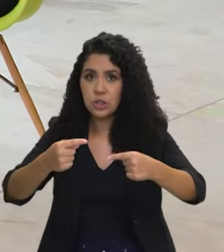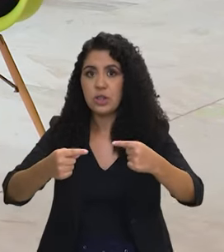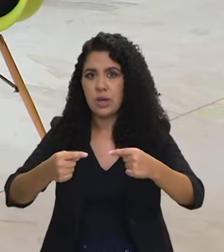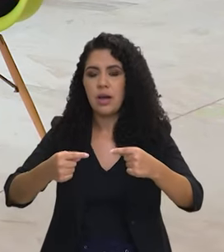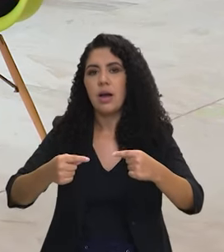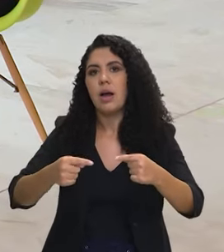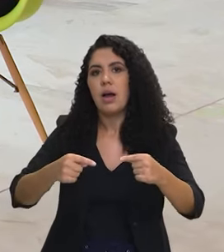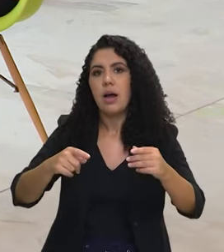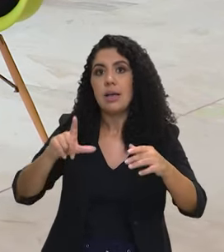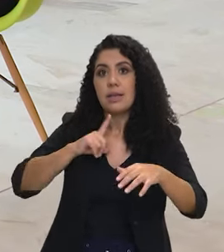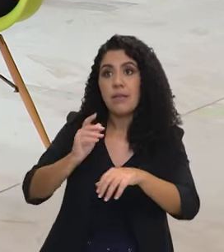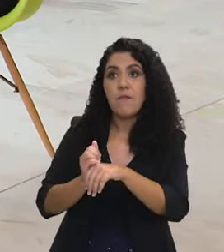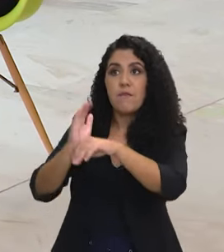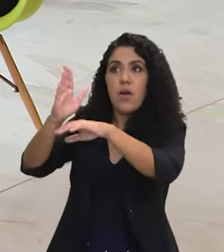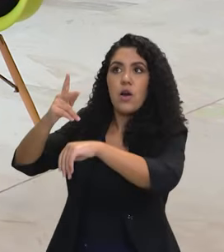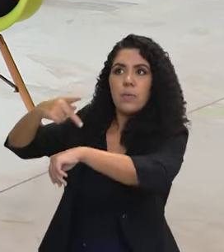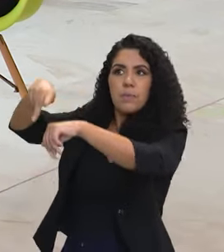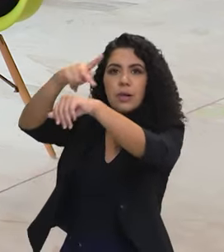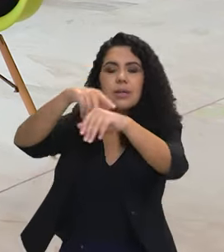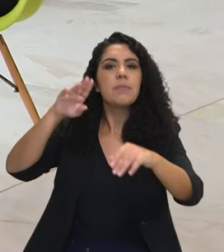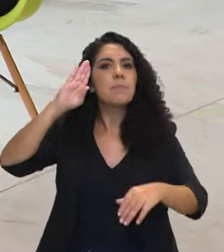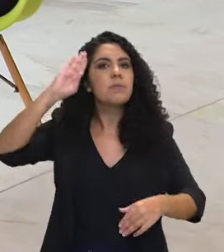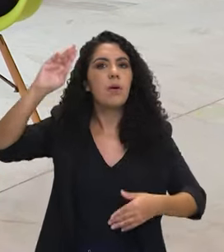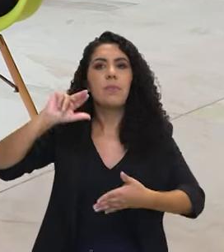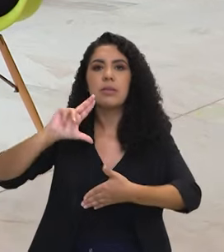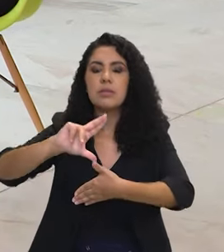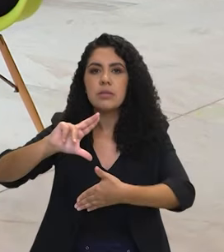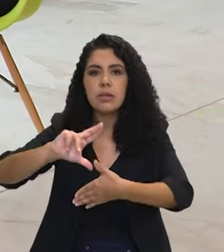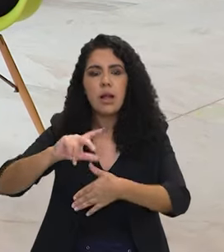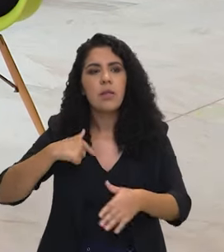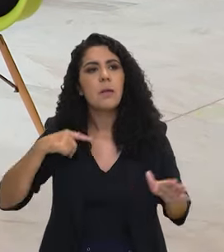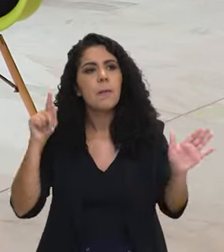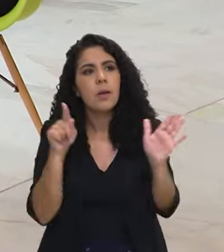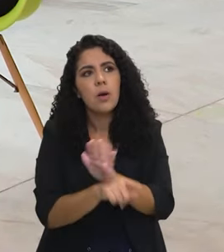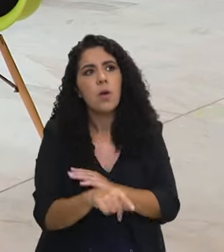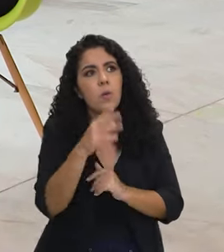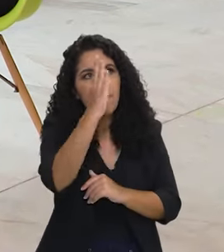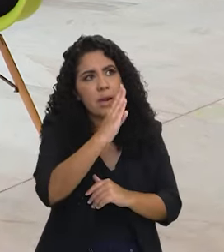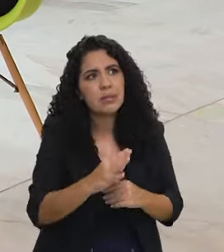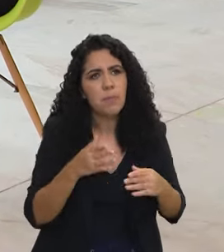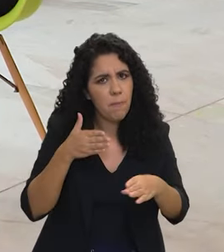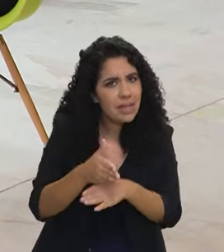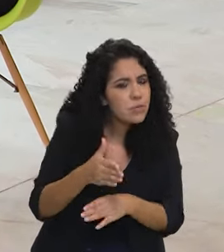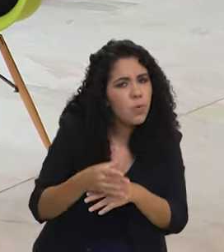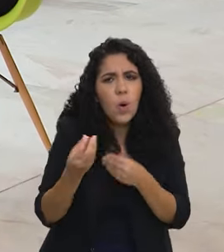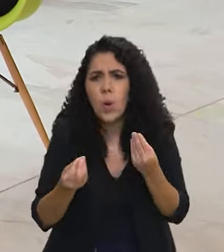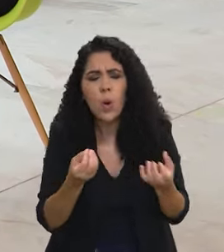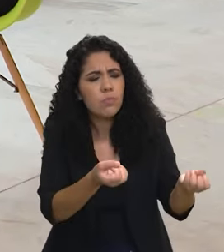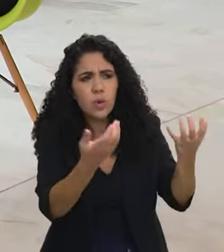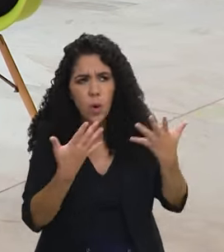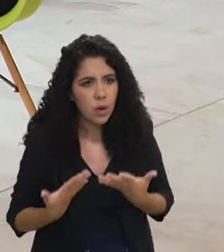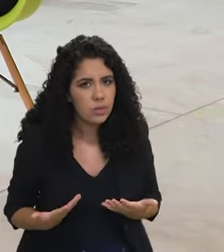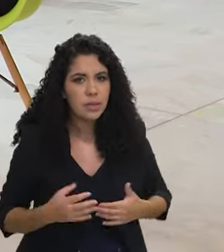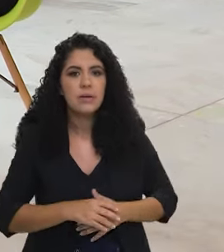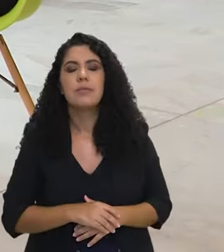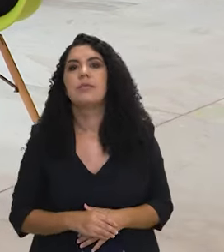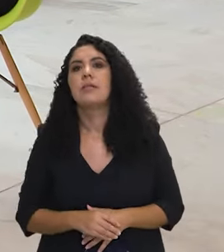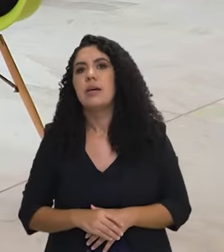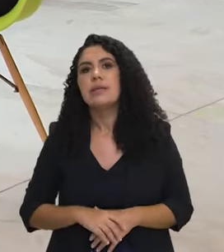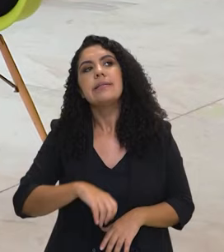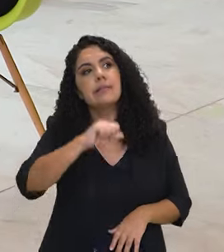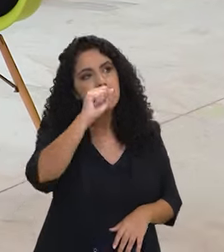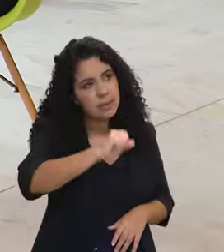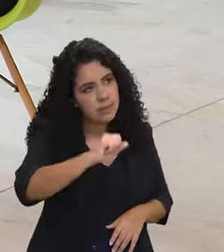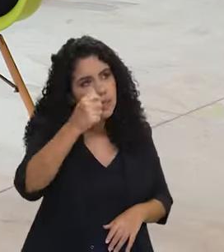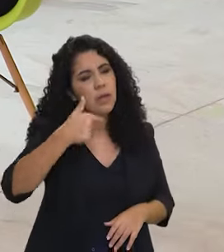em alguns países, né, inclusive aqui na América Latina. O Brasil tem participado? Me conta um pouco sobre isso. Sim, eu